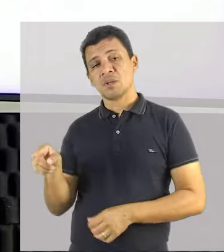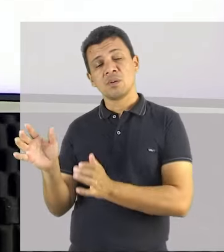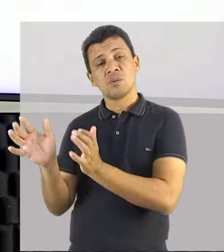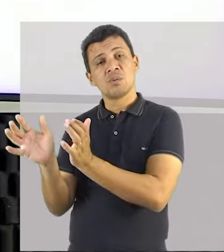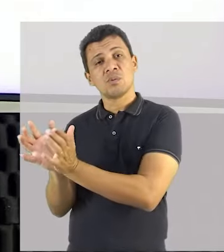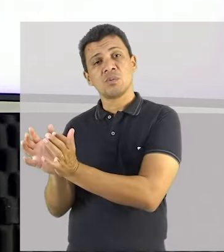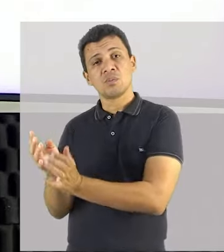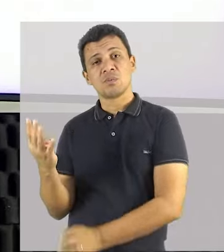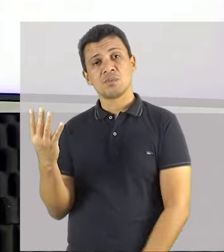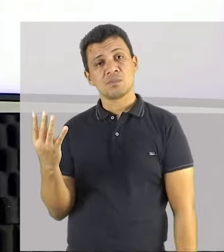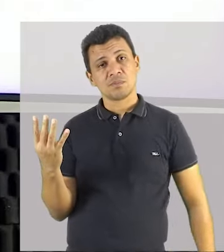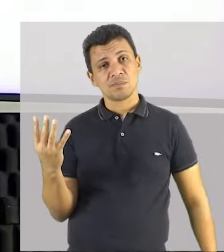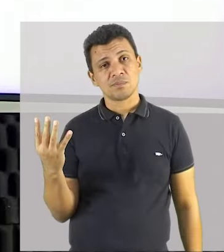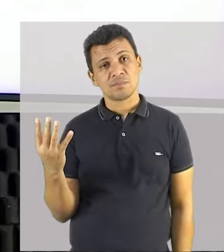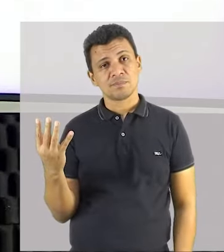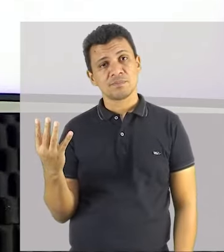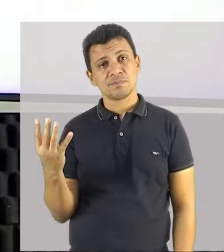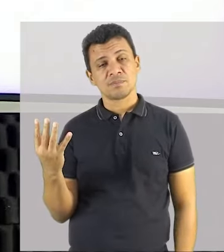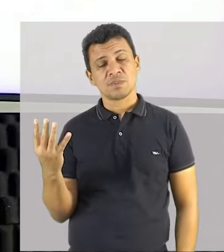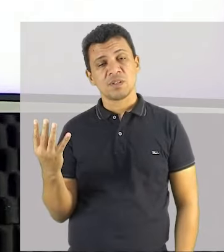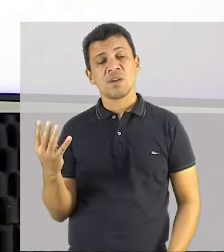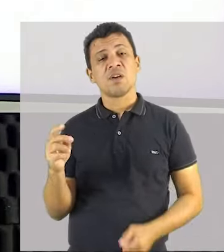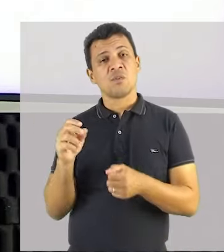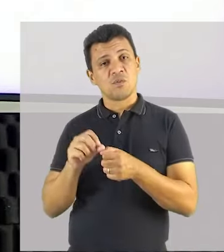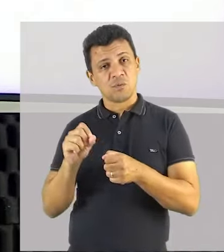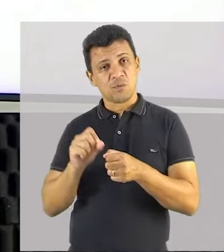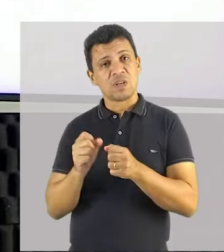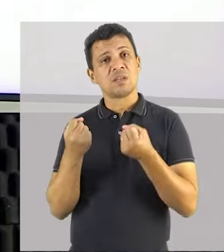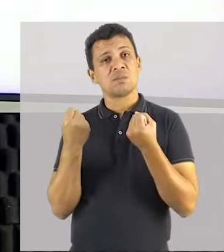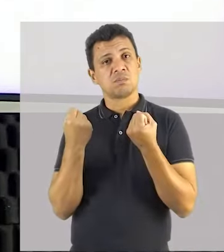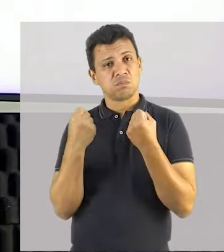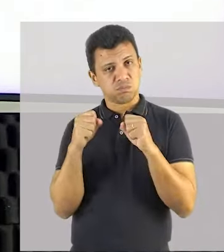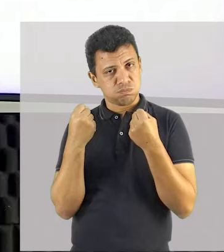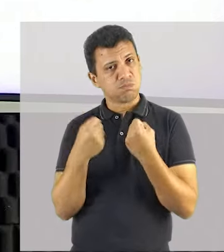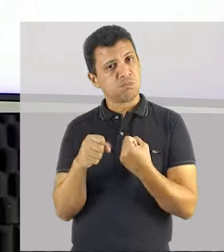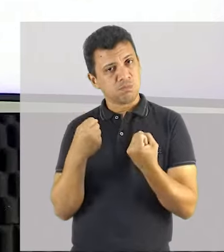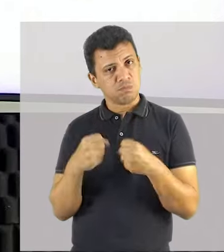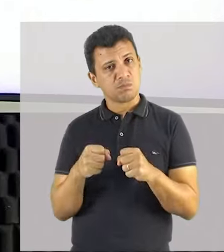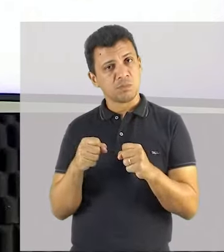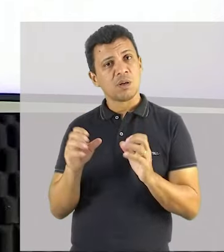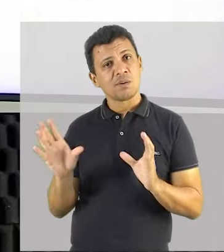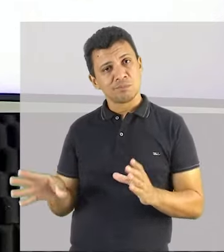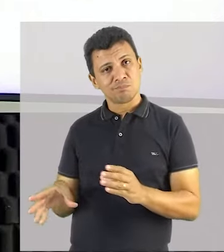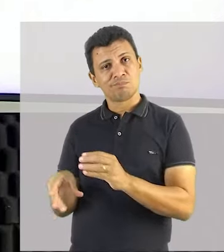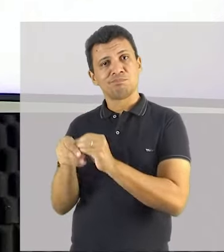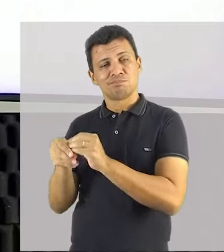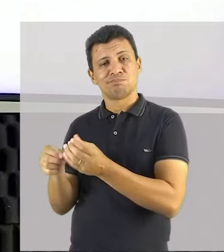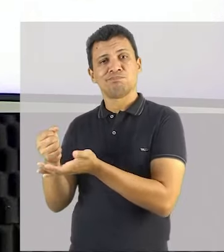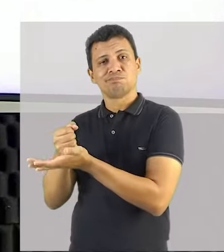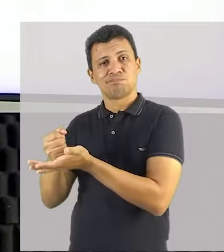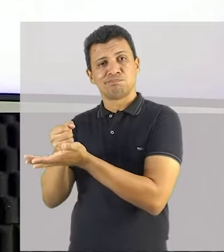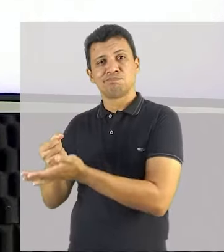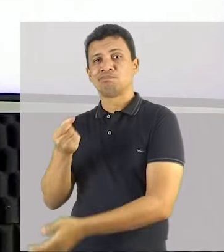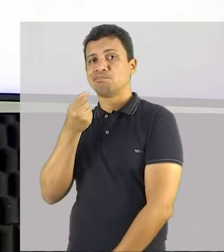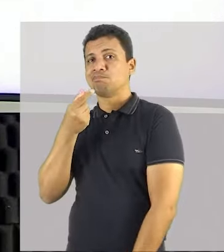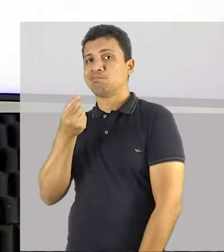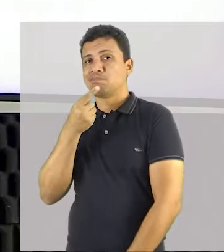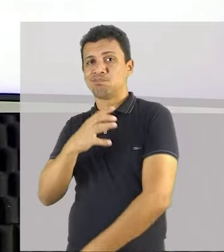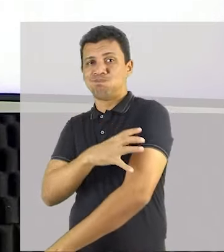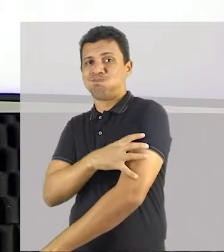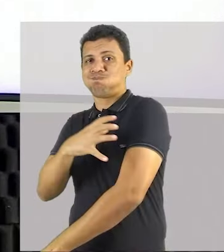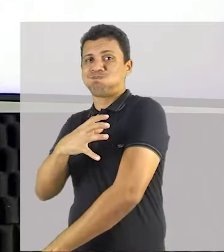quarto grupo o grupo que fez exercício mas também recorreu ao anabolizante